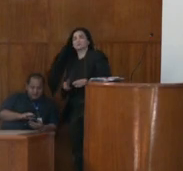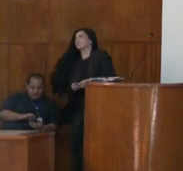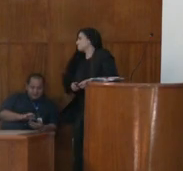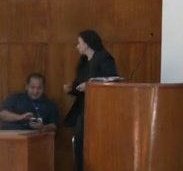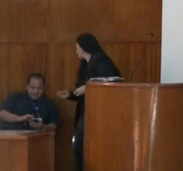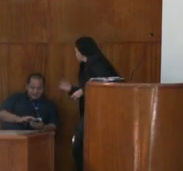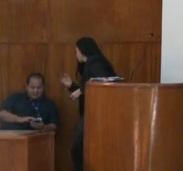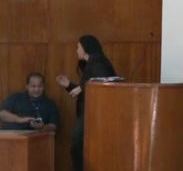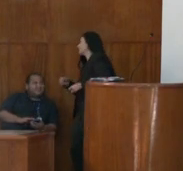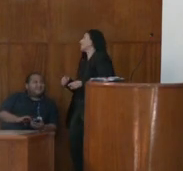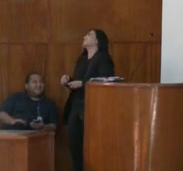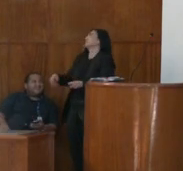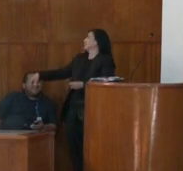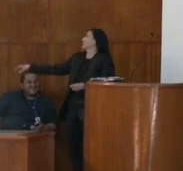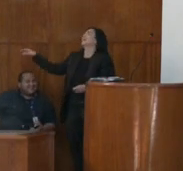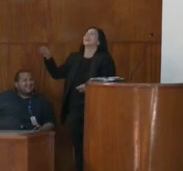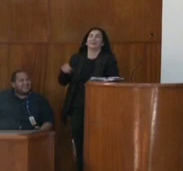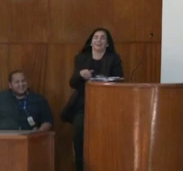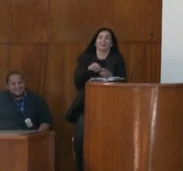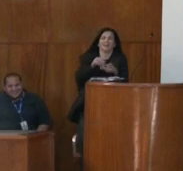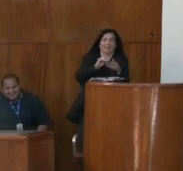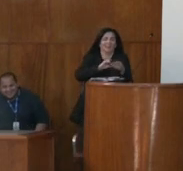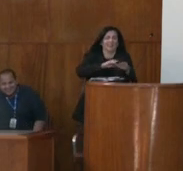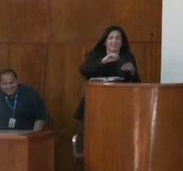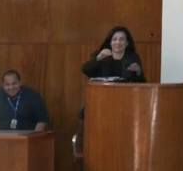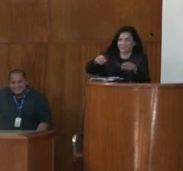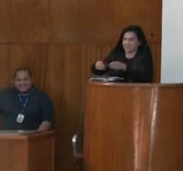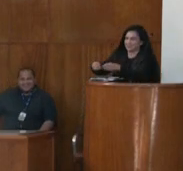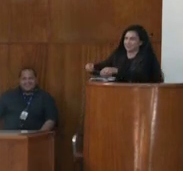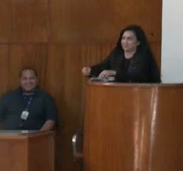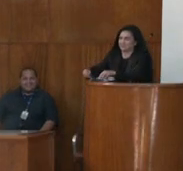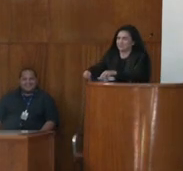menor qualificação e de menor remuneração.